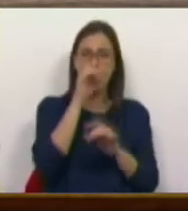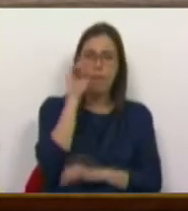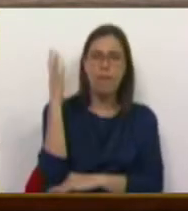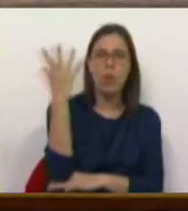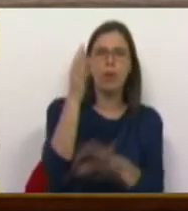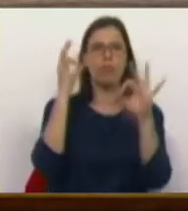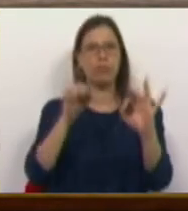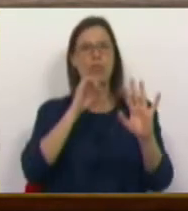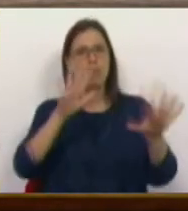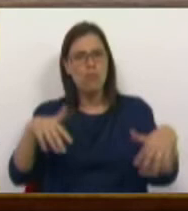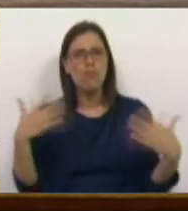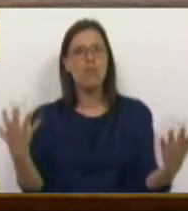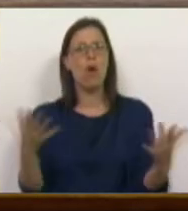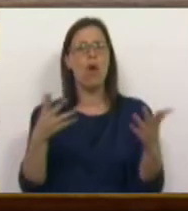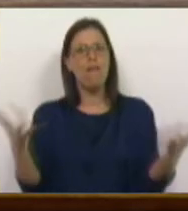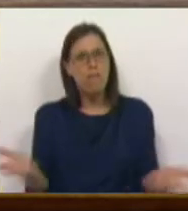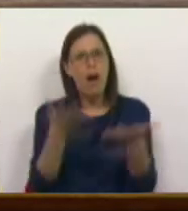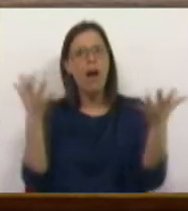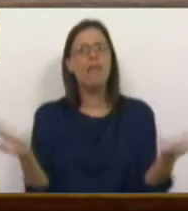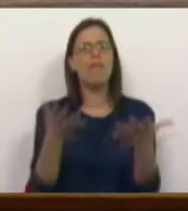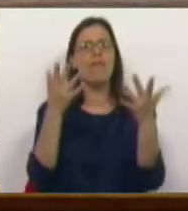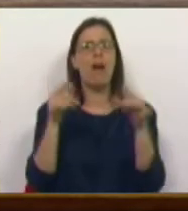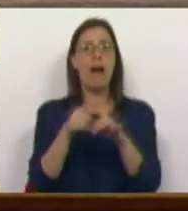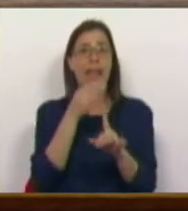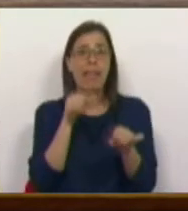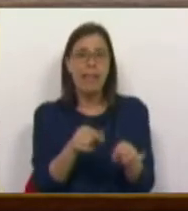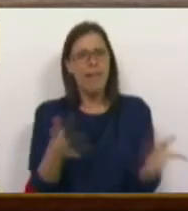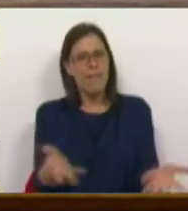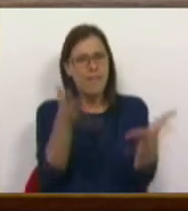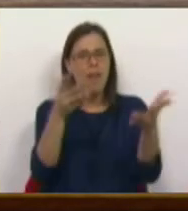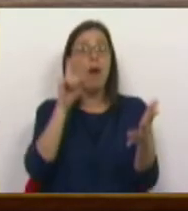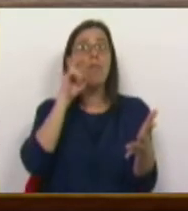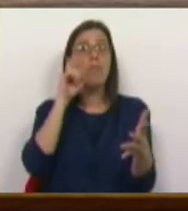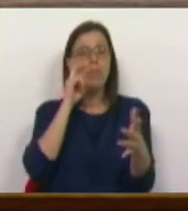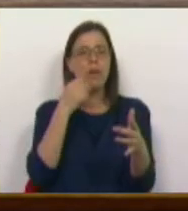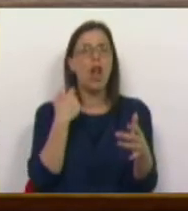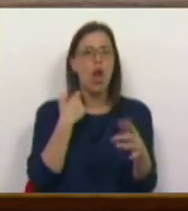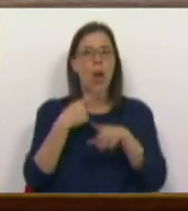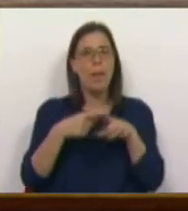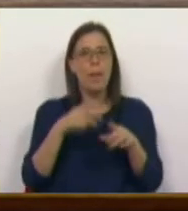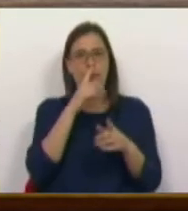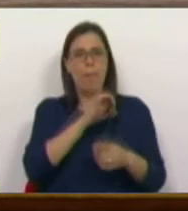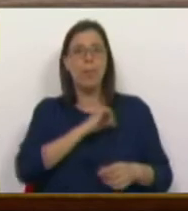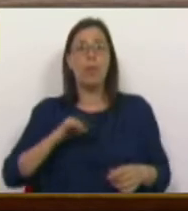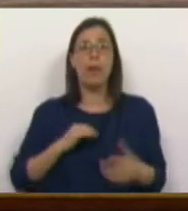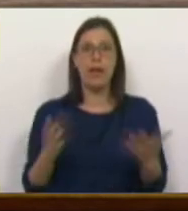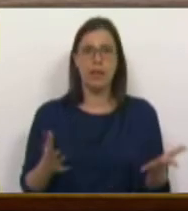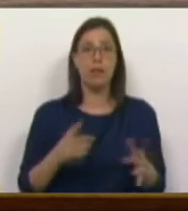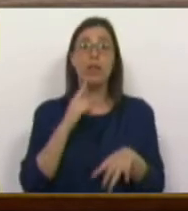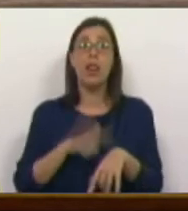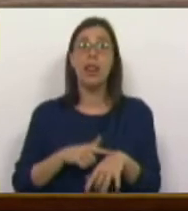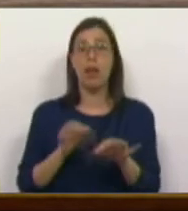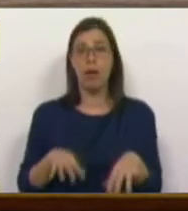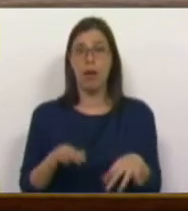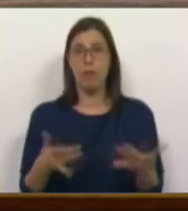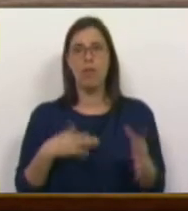seja de facto possível, que incentiva a utilização da terra, protegendo os pequenos e microproprietários. Já ultrapassou o seu